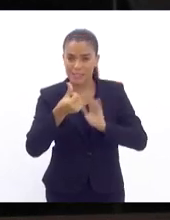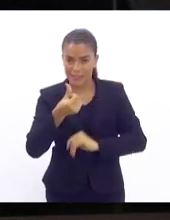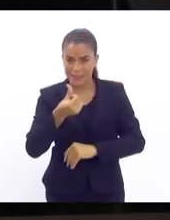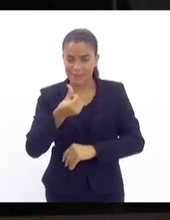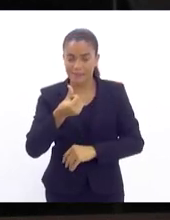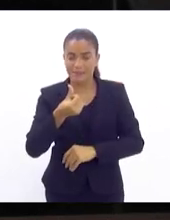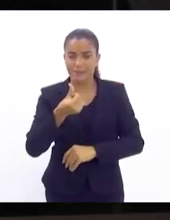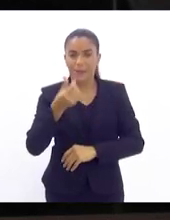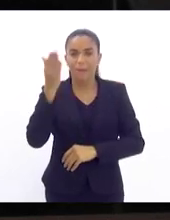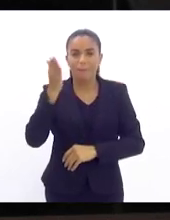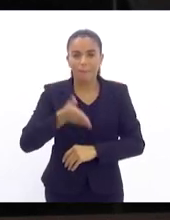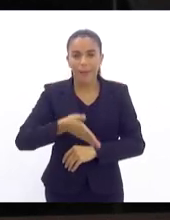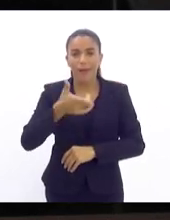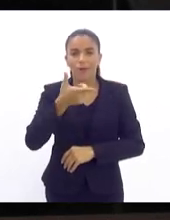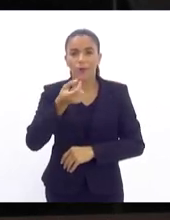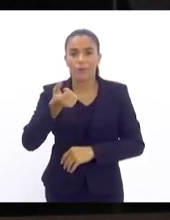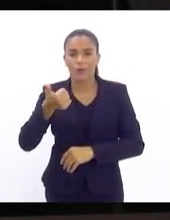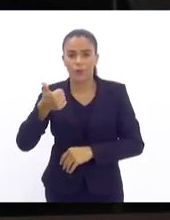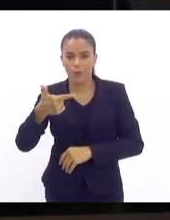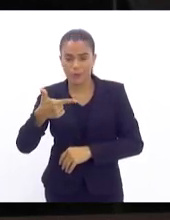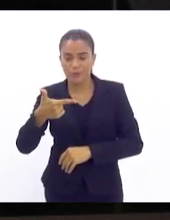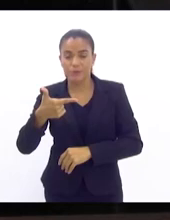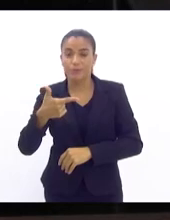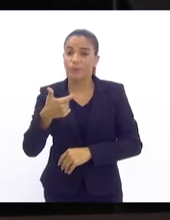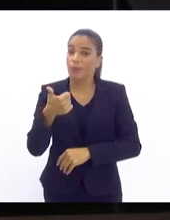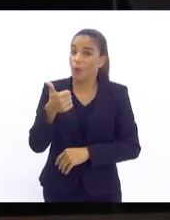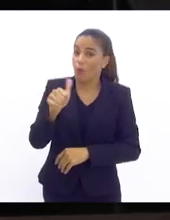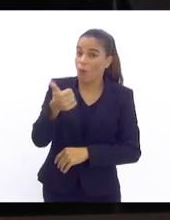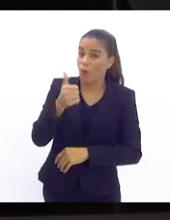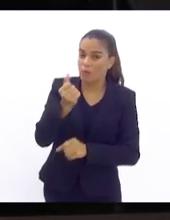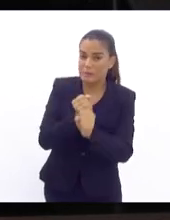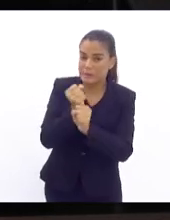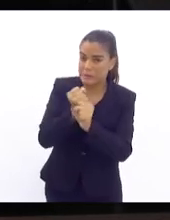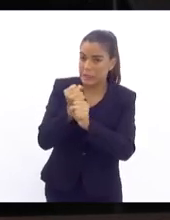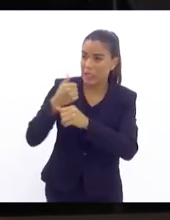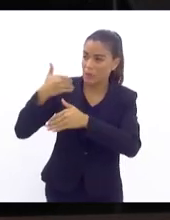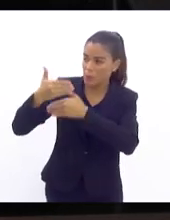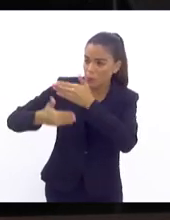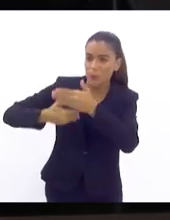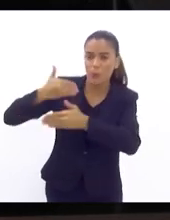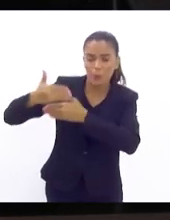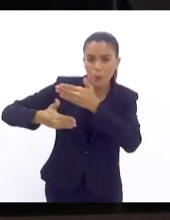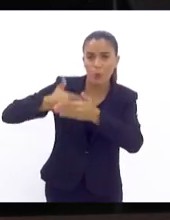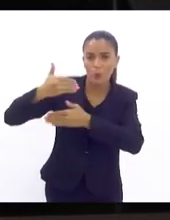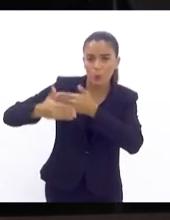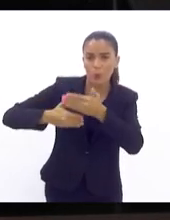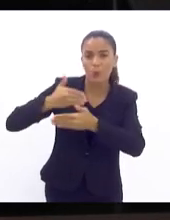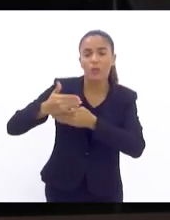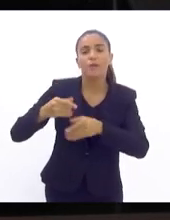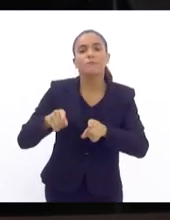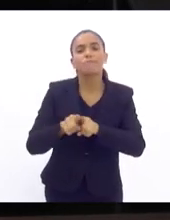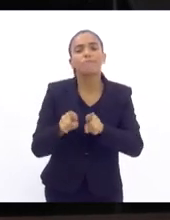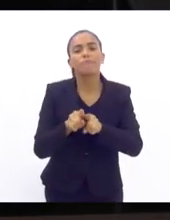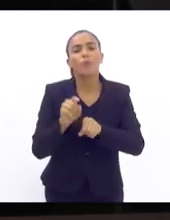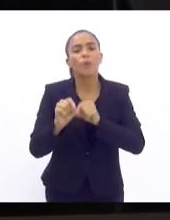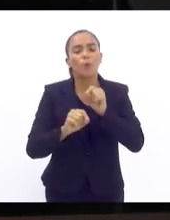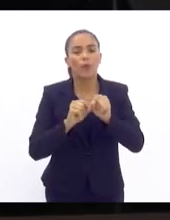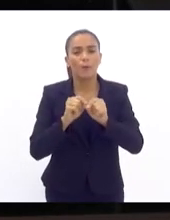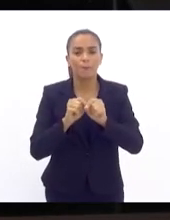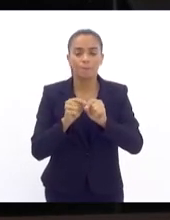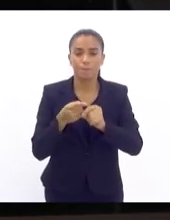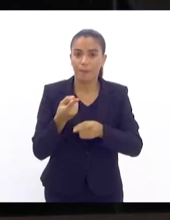206/2012, 11 anos tramitando essa emenda, que restabelece a